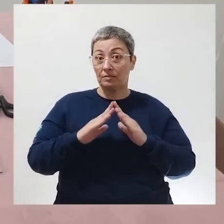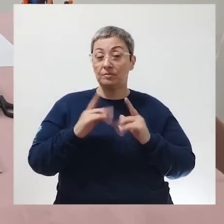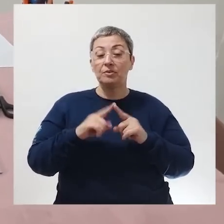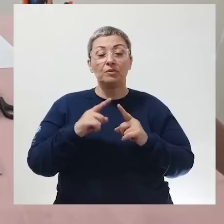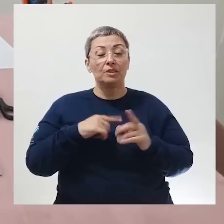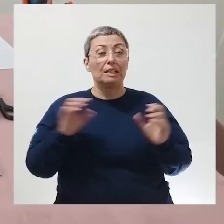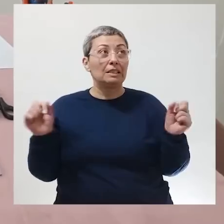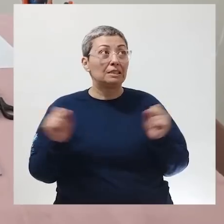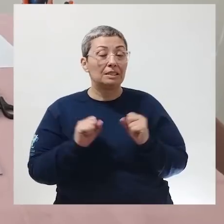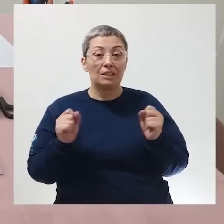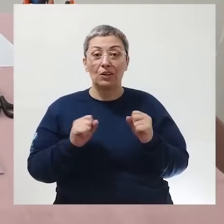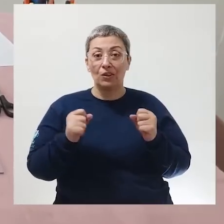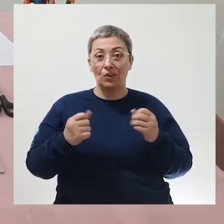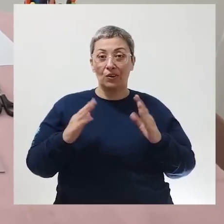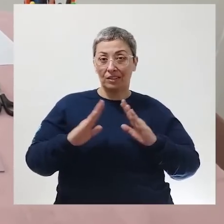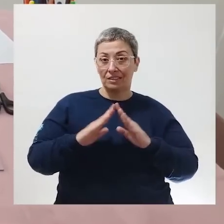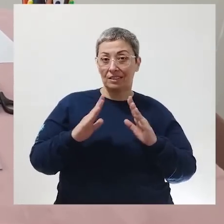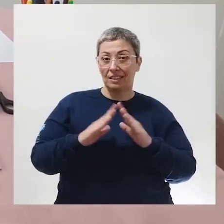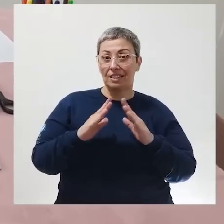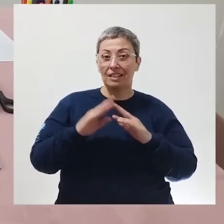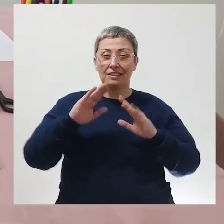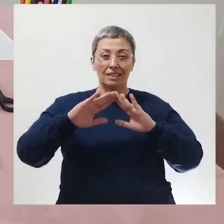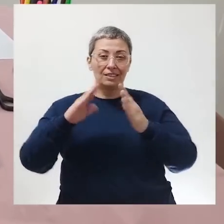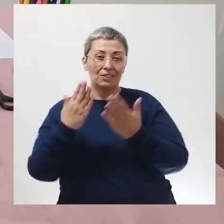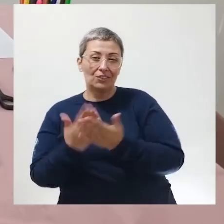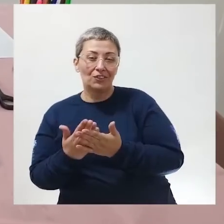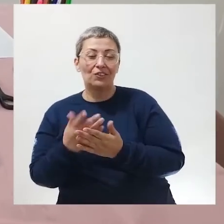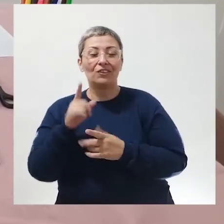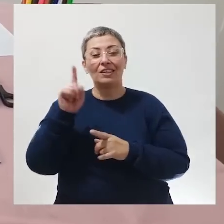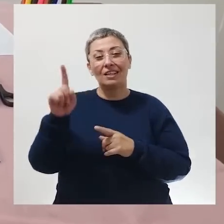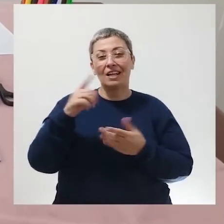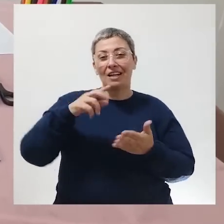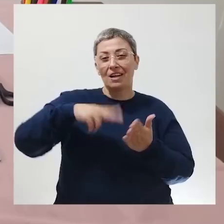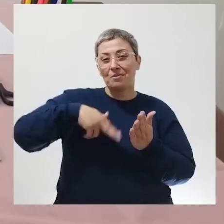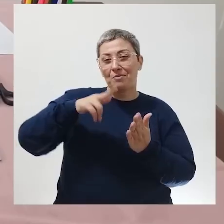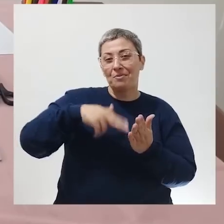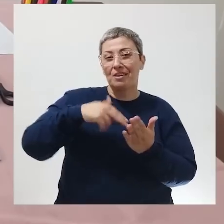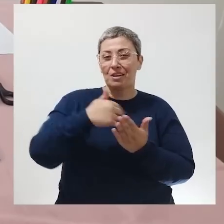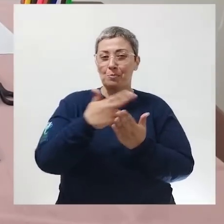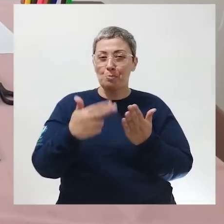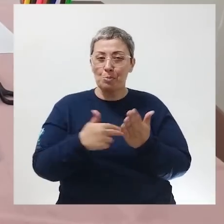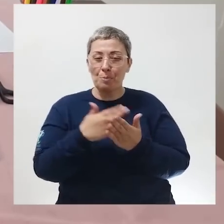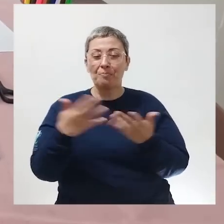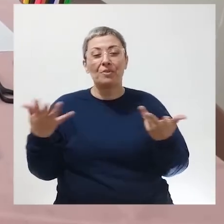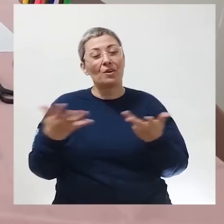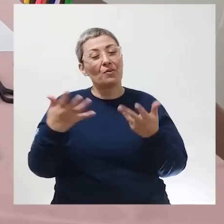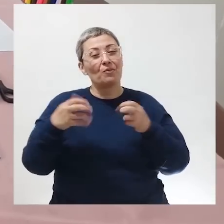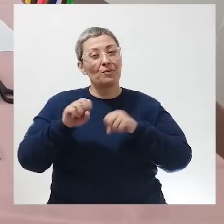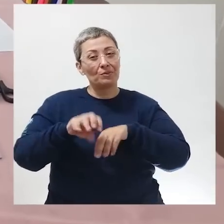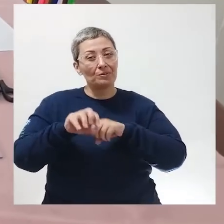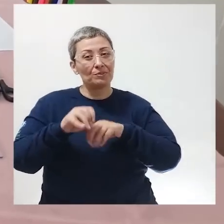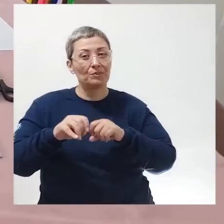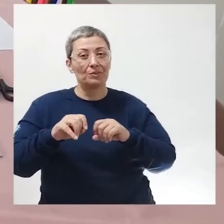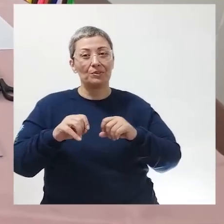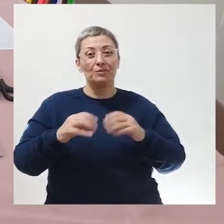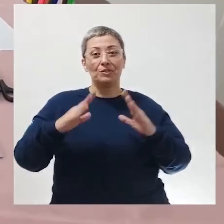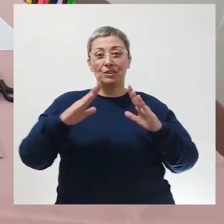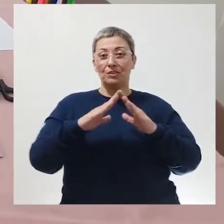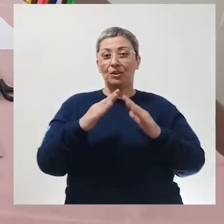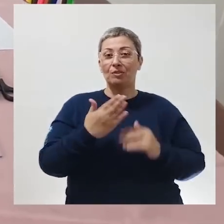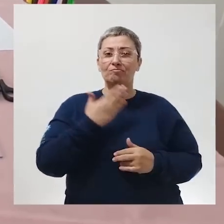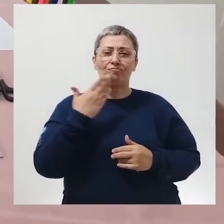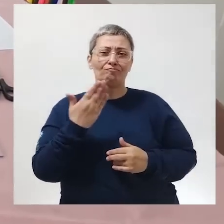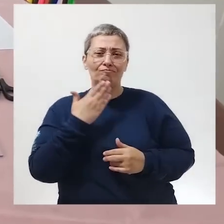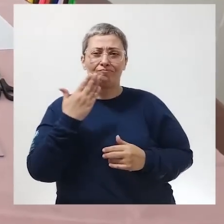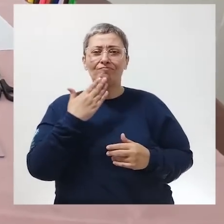Vocês adoram fazer casinhas lá na escola, né? Pintar, desenhar. Então hoje eu vim ensinar uma casinha bem